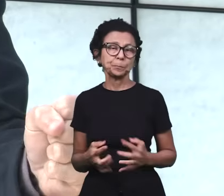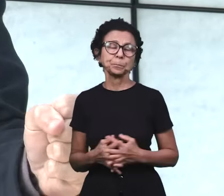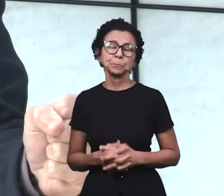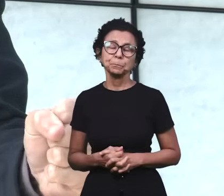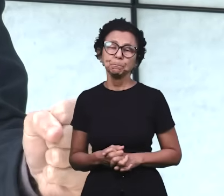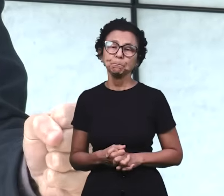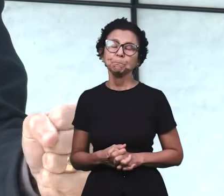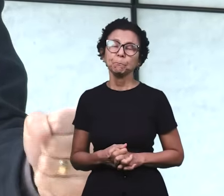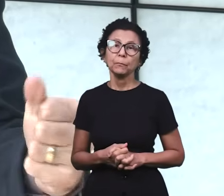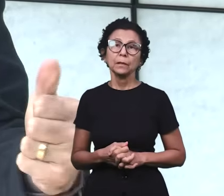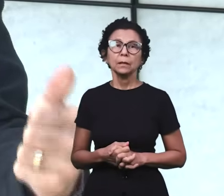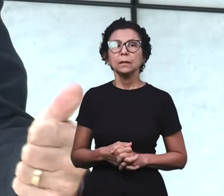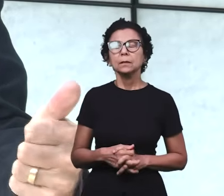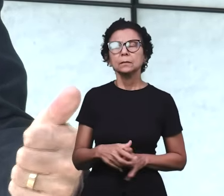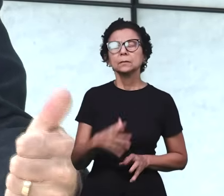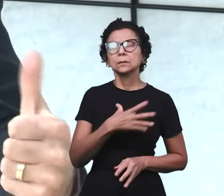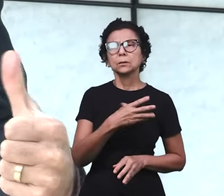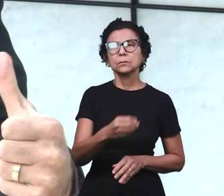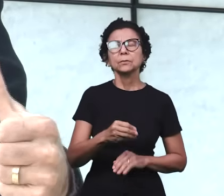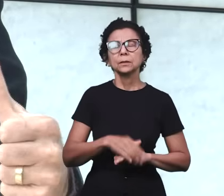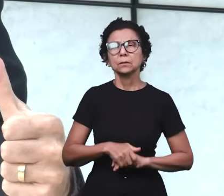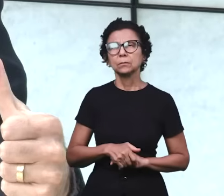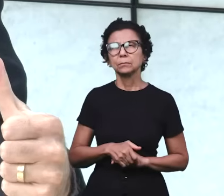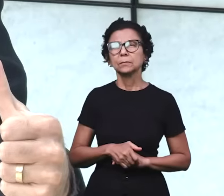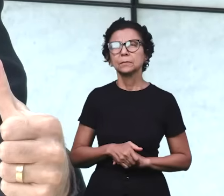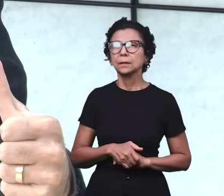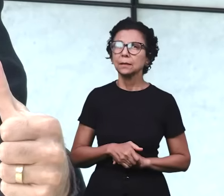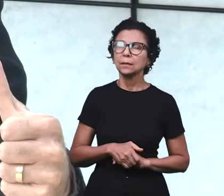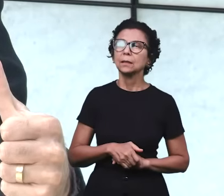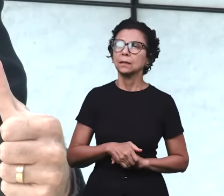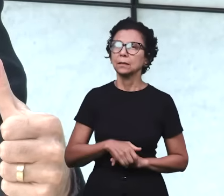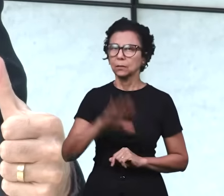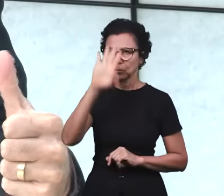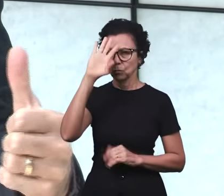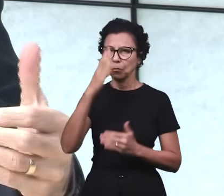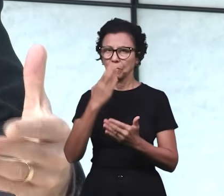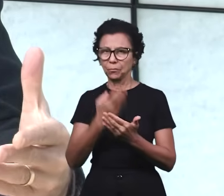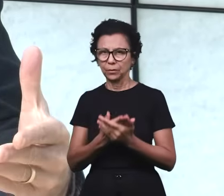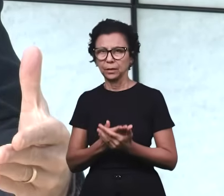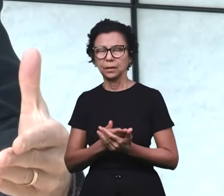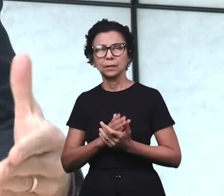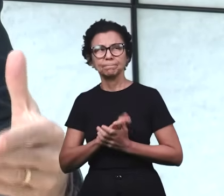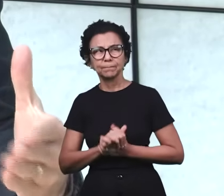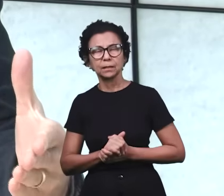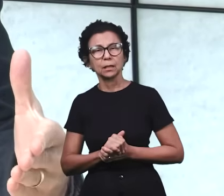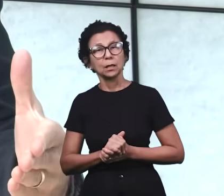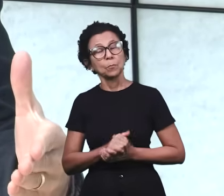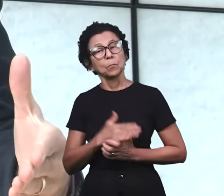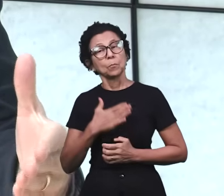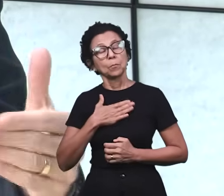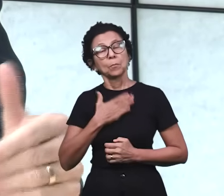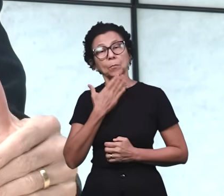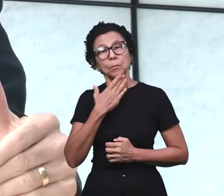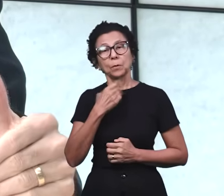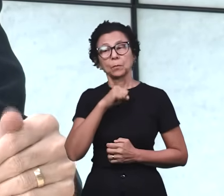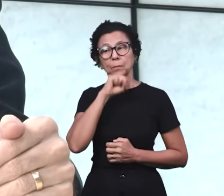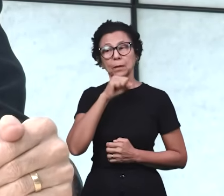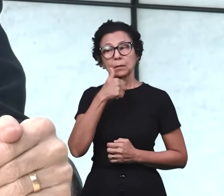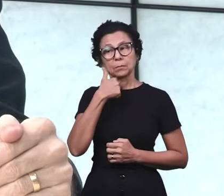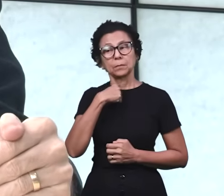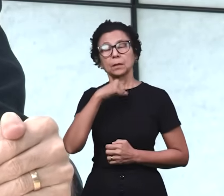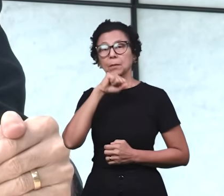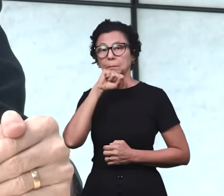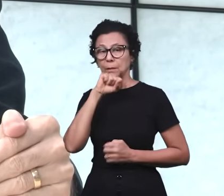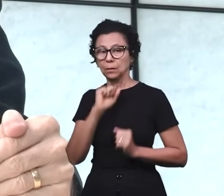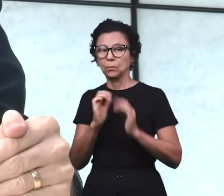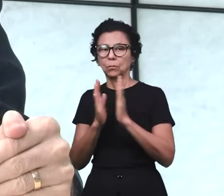conta com este exército à retaguarda dele. E você pode falar, meu filho, vai que nós estaremos